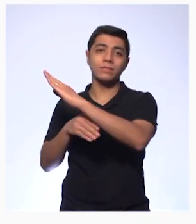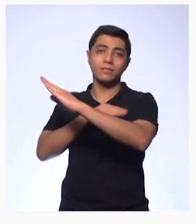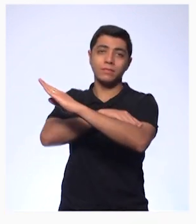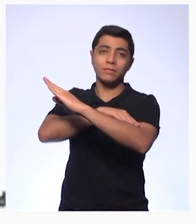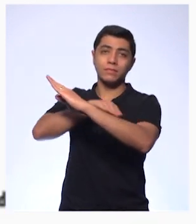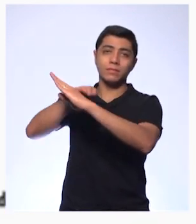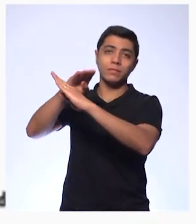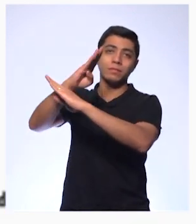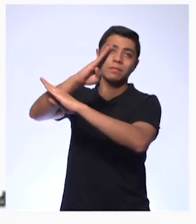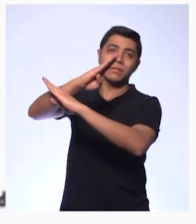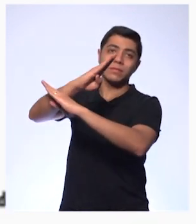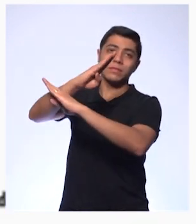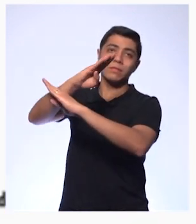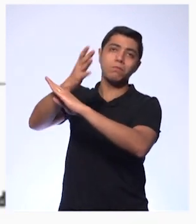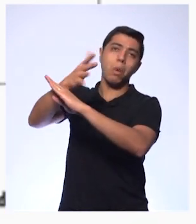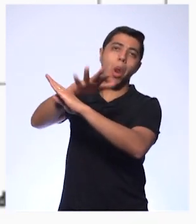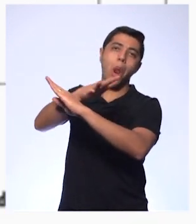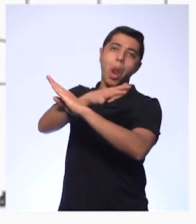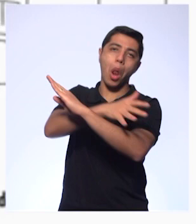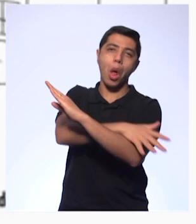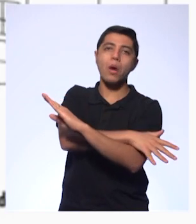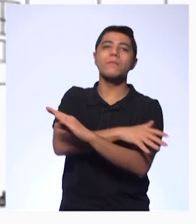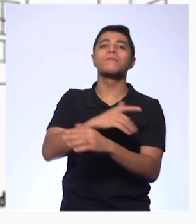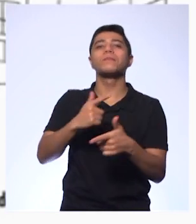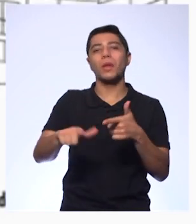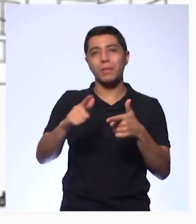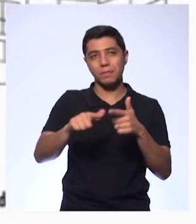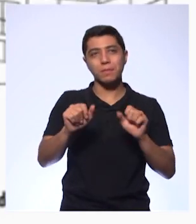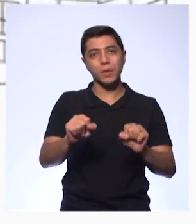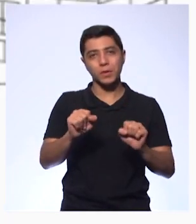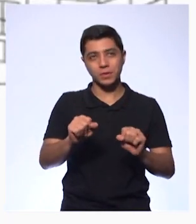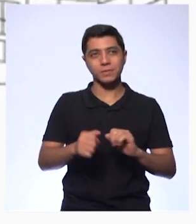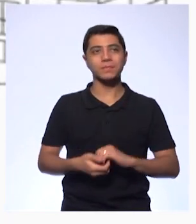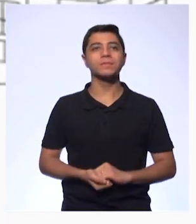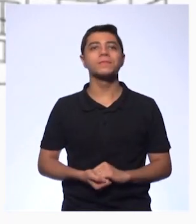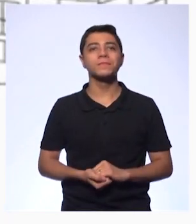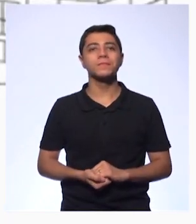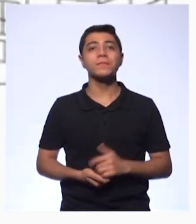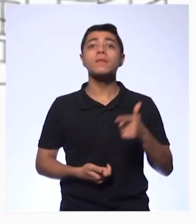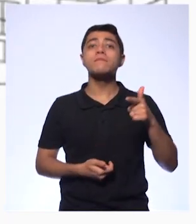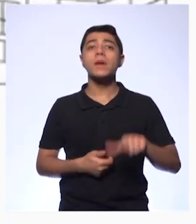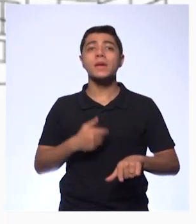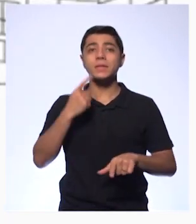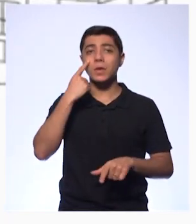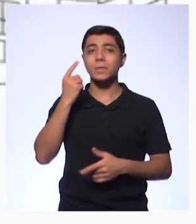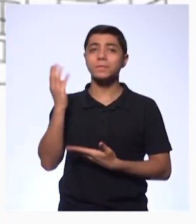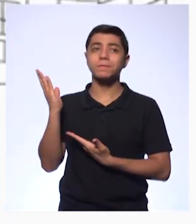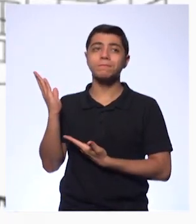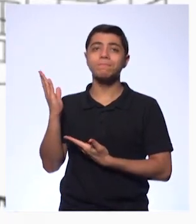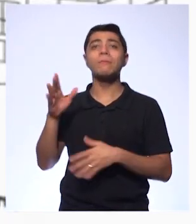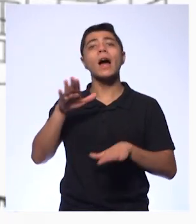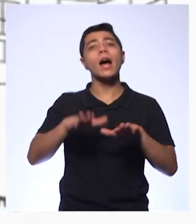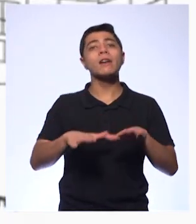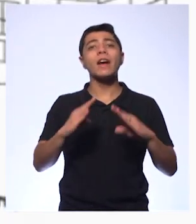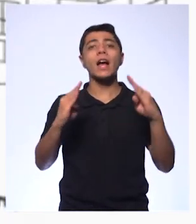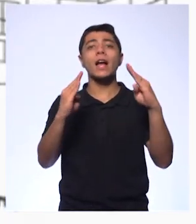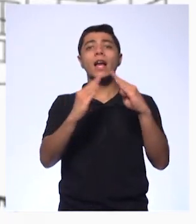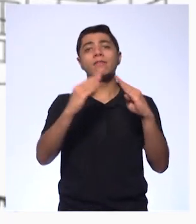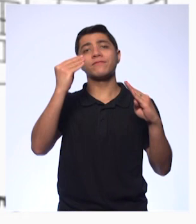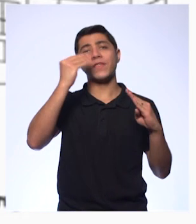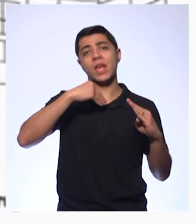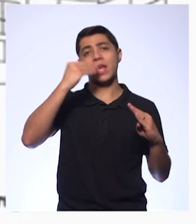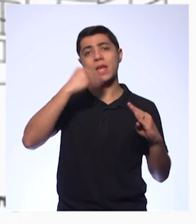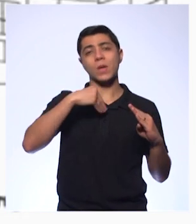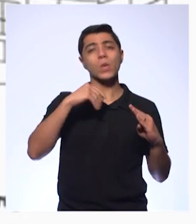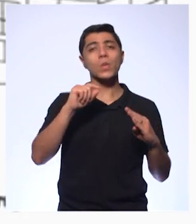atingimento. Qualidade da ocupação que tem relação com a vulnerabilidade. Uma ocupação com moradias em madeira apresenta menor